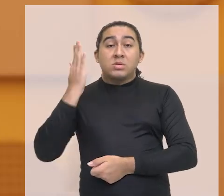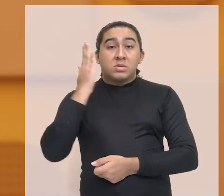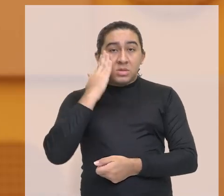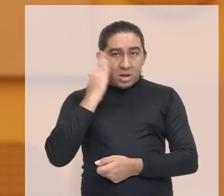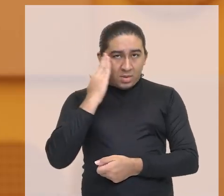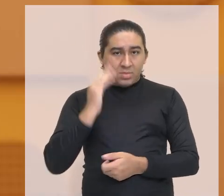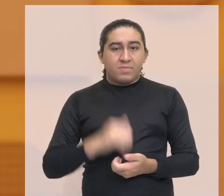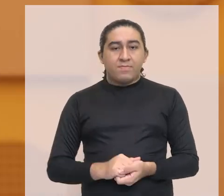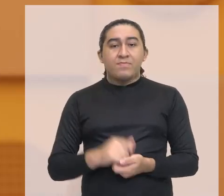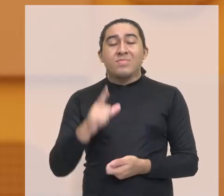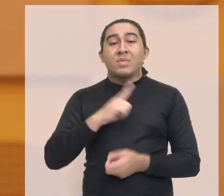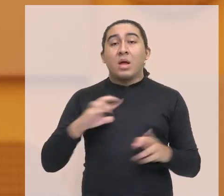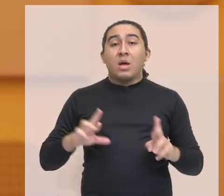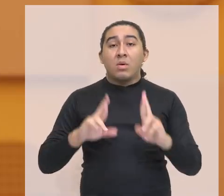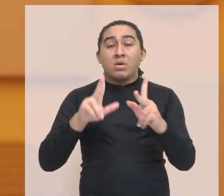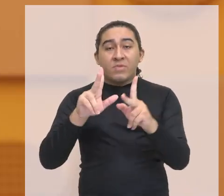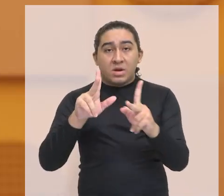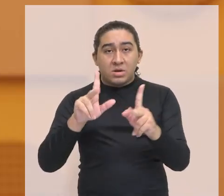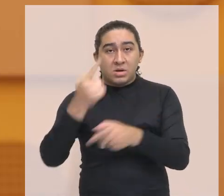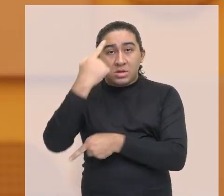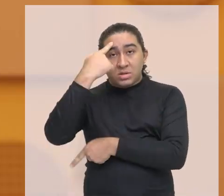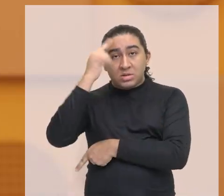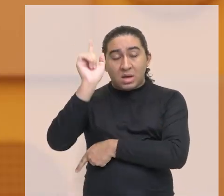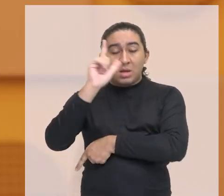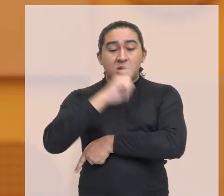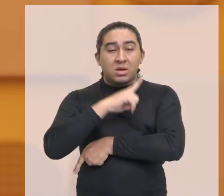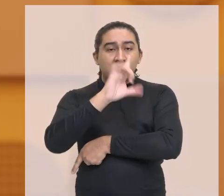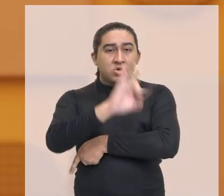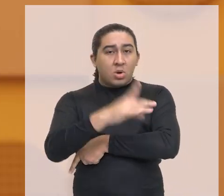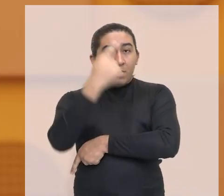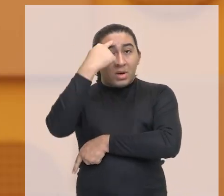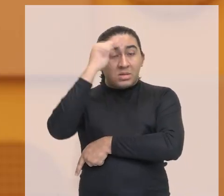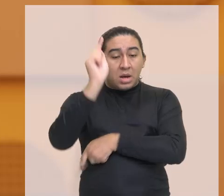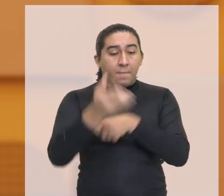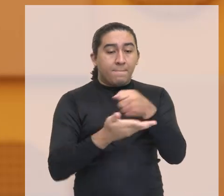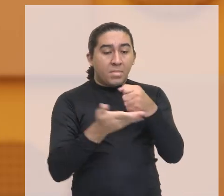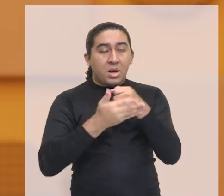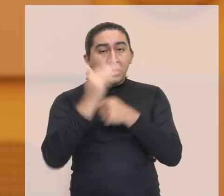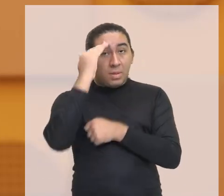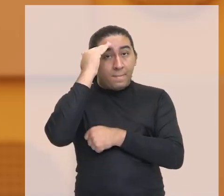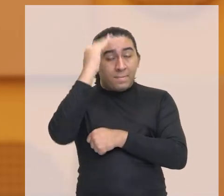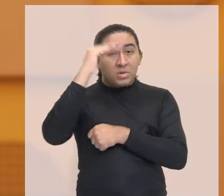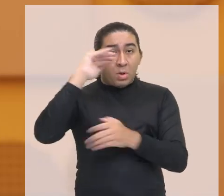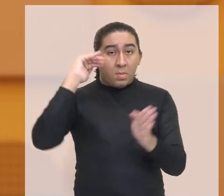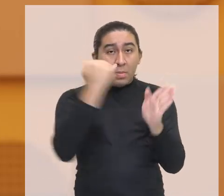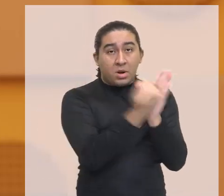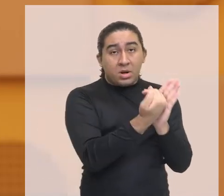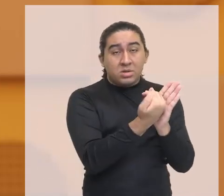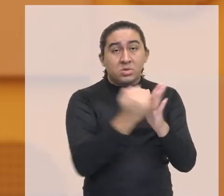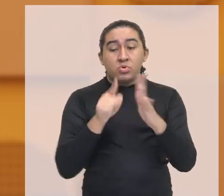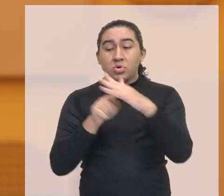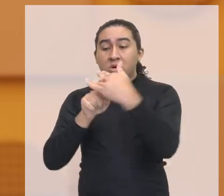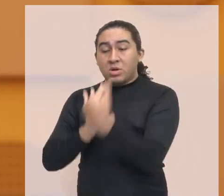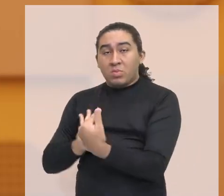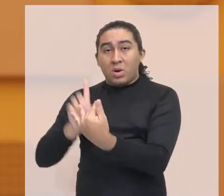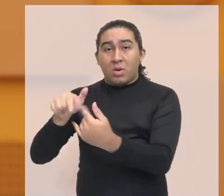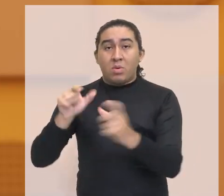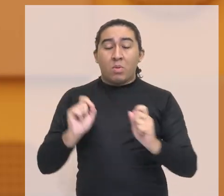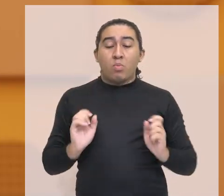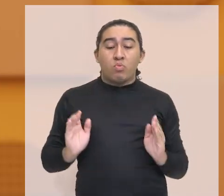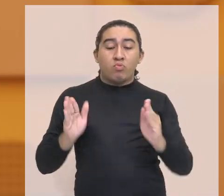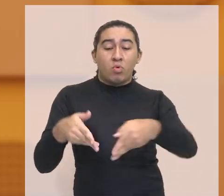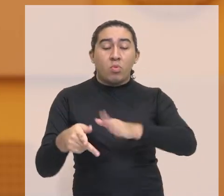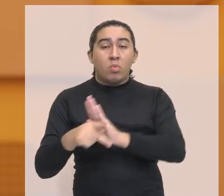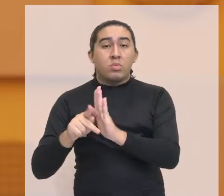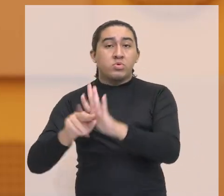ideias idealistas, onde tudo é concebido através de uma ideia predominante, o socialismo é uma ideia materialista,